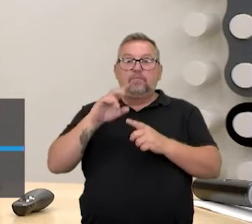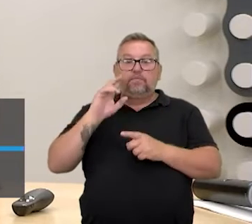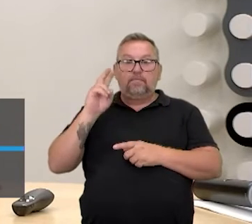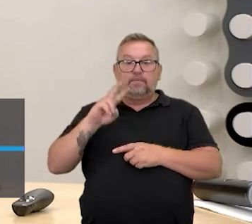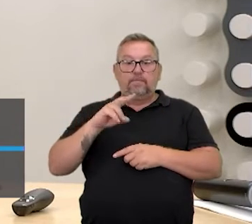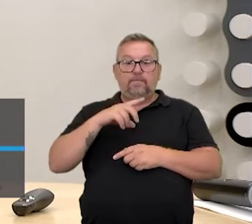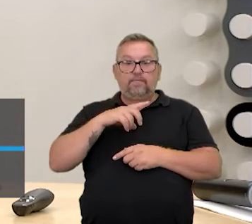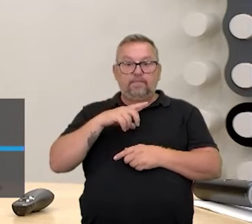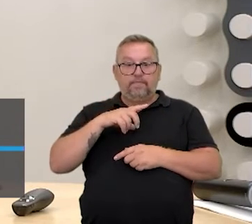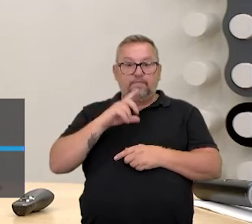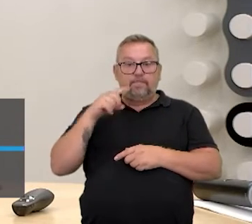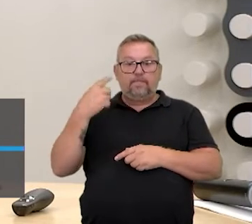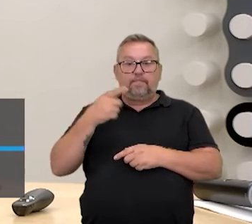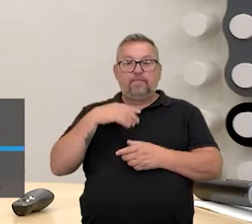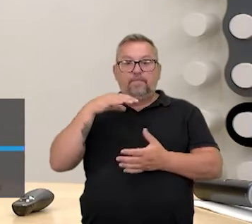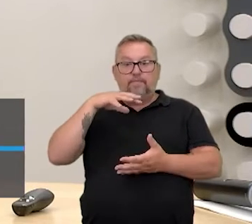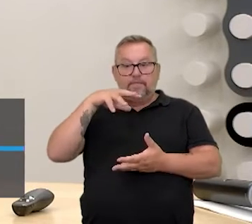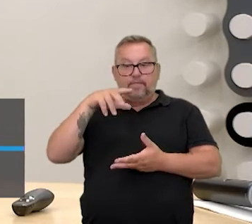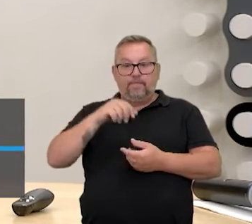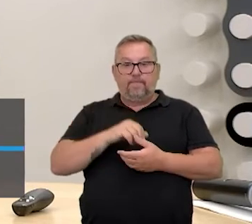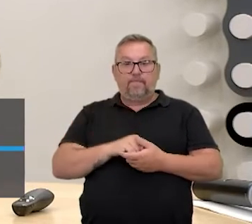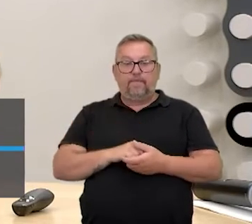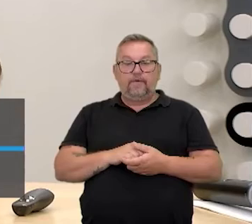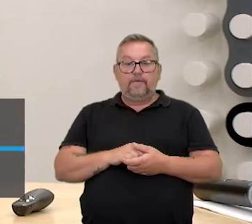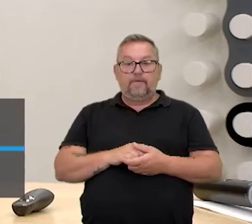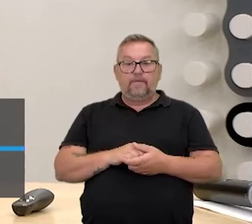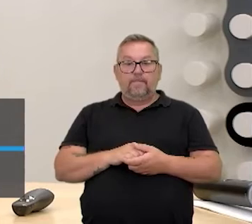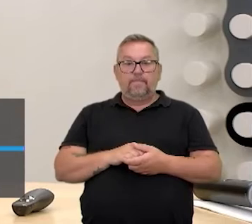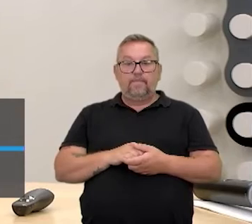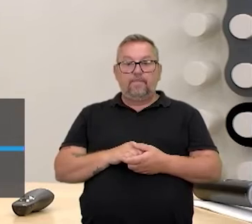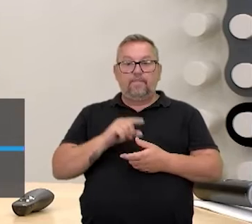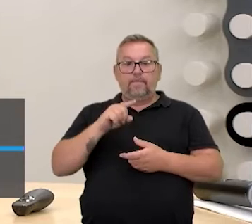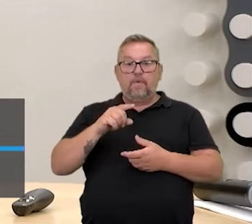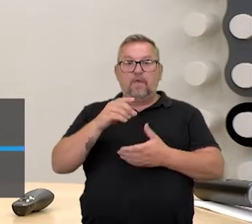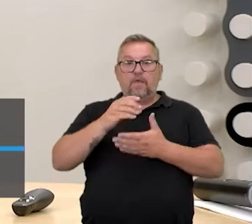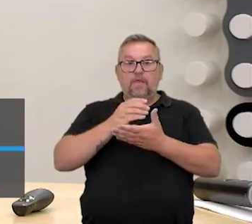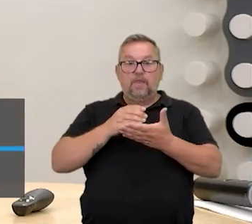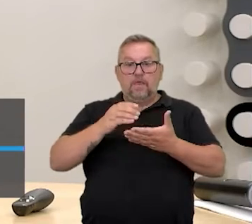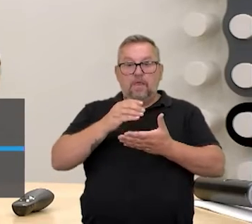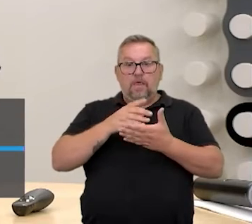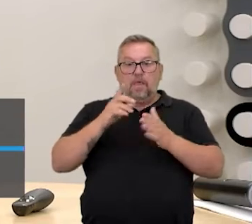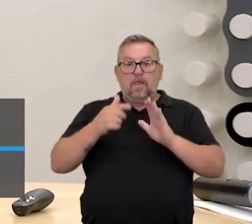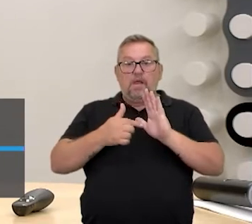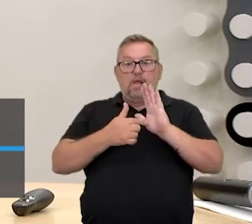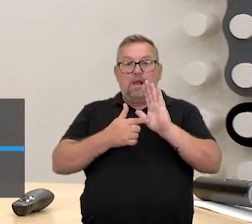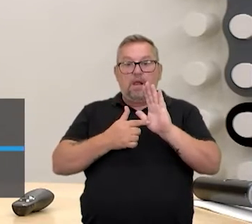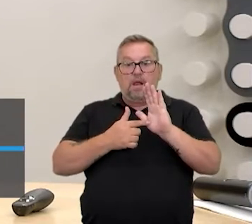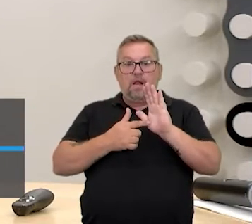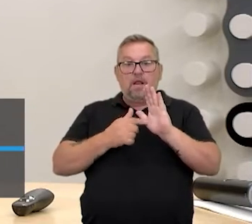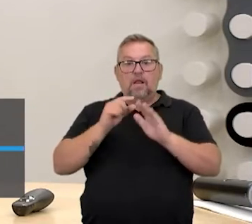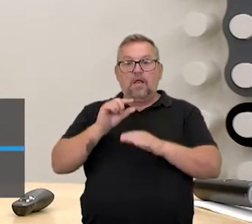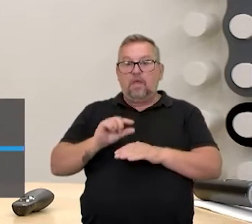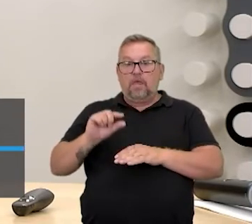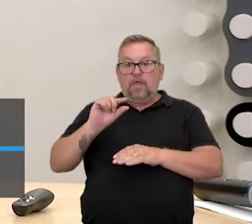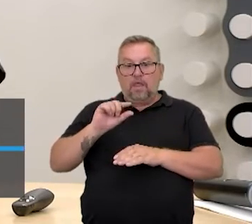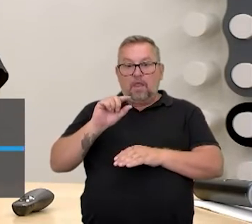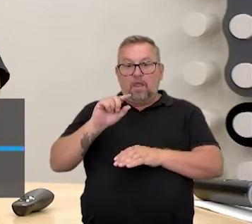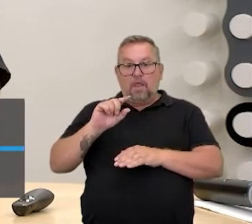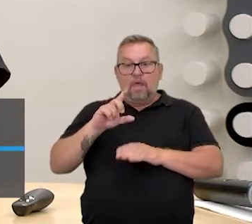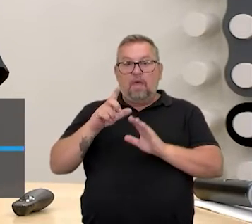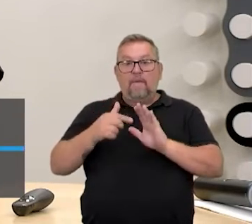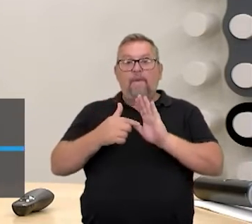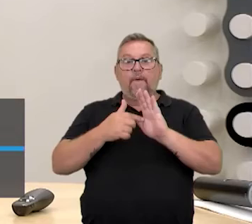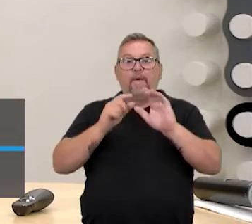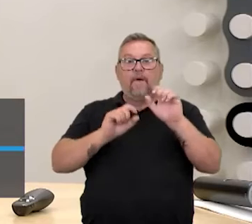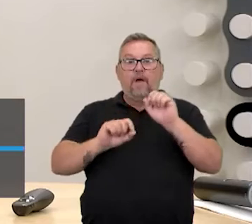aí do nosso planeta, tá certo? Então esse mapa aí já reflete um ponto na qual